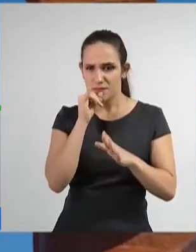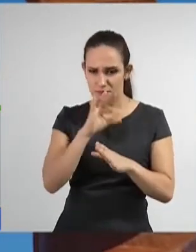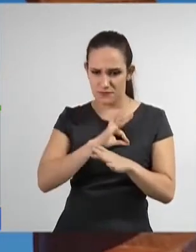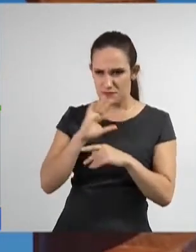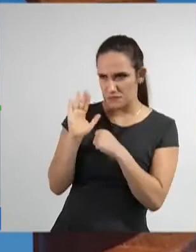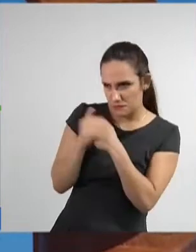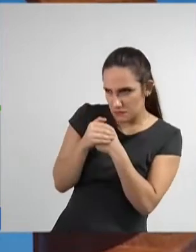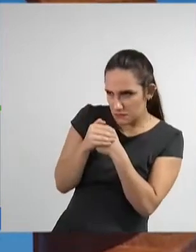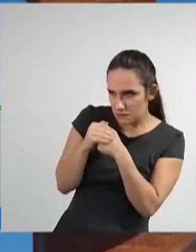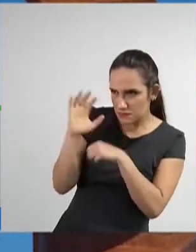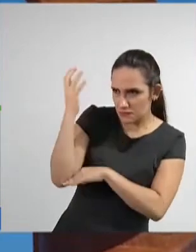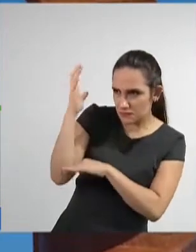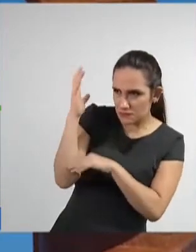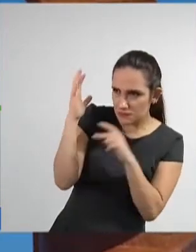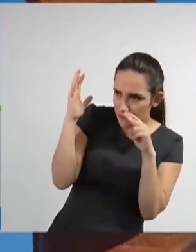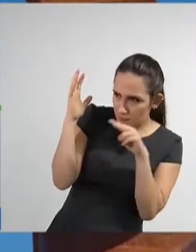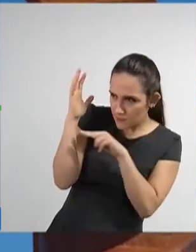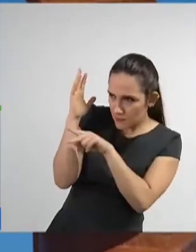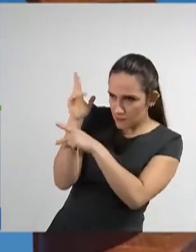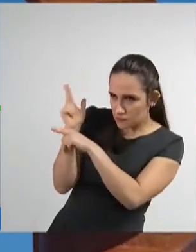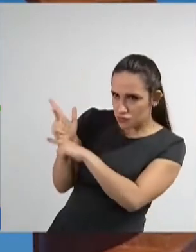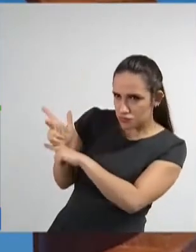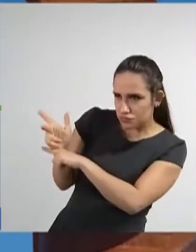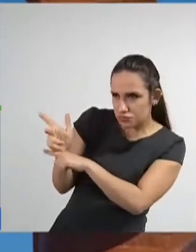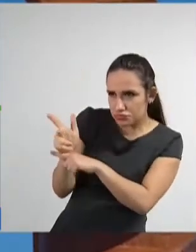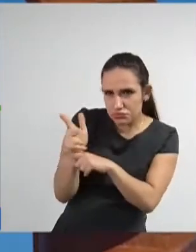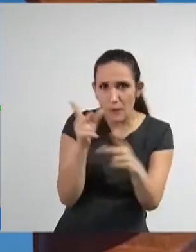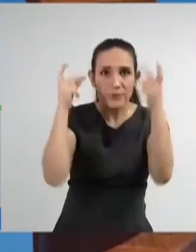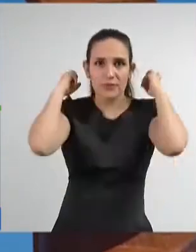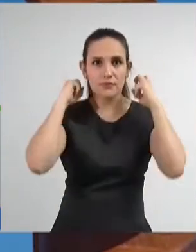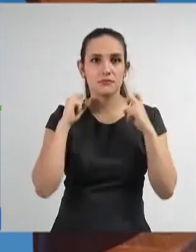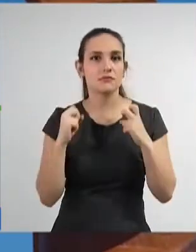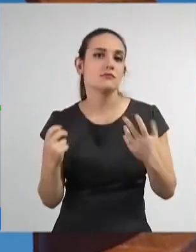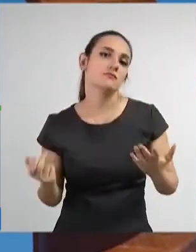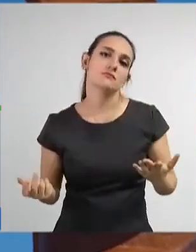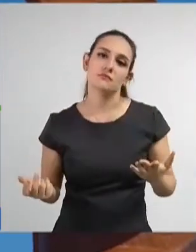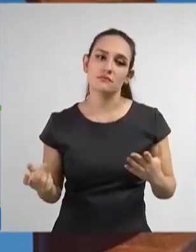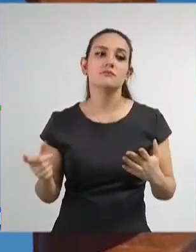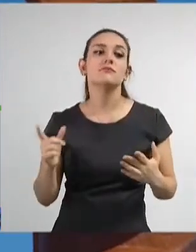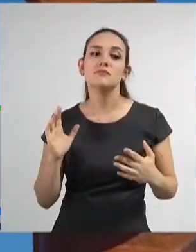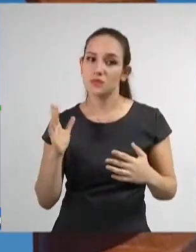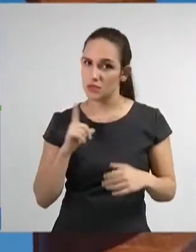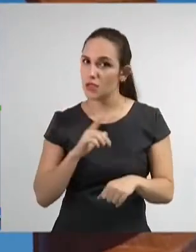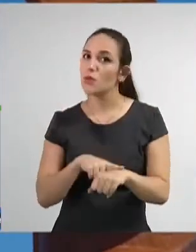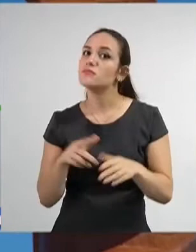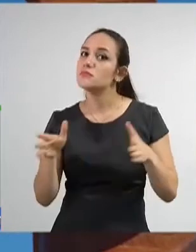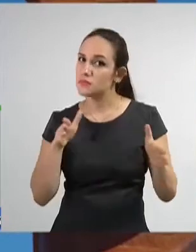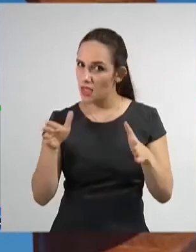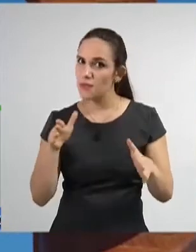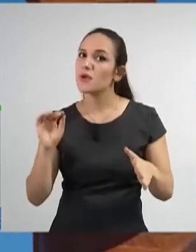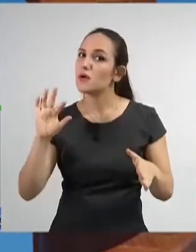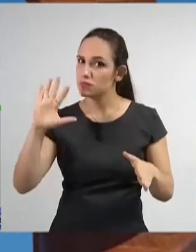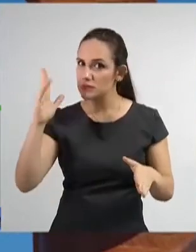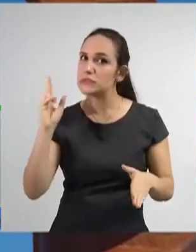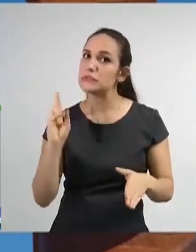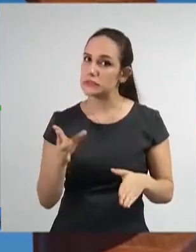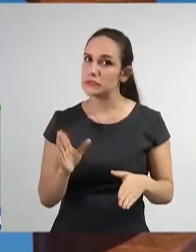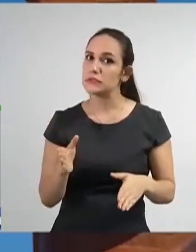atrás da árvore e tal, só para... E tem certos períodos que isso acontece, né? Determinados